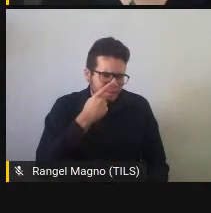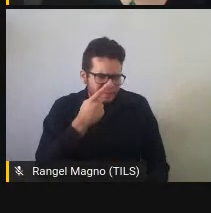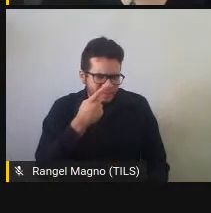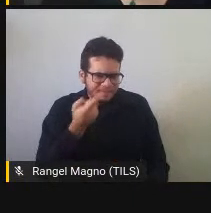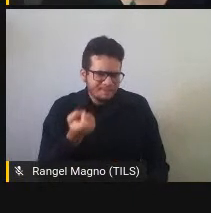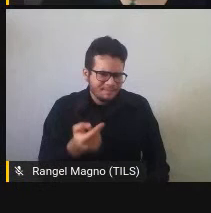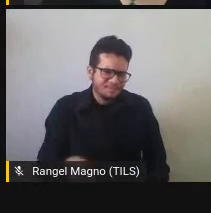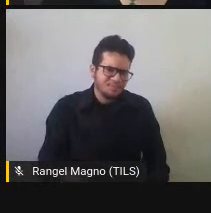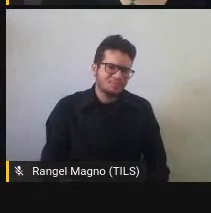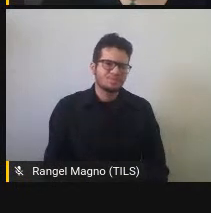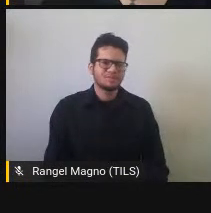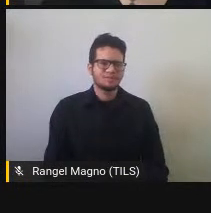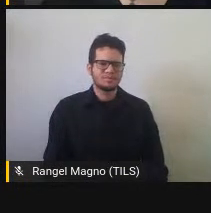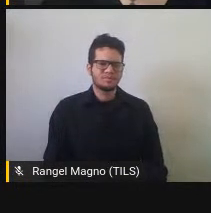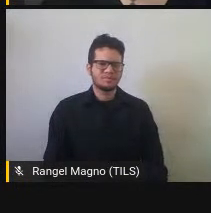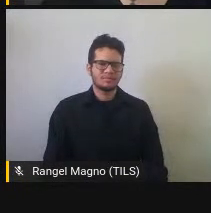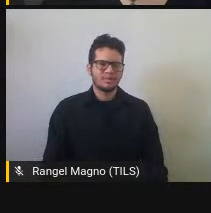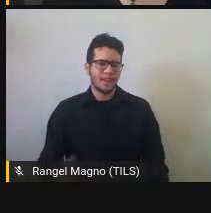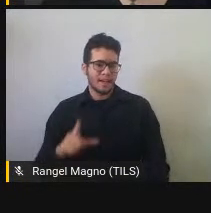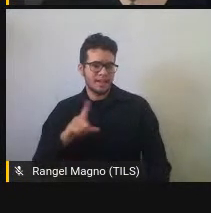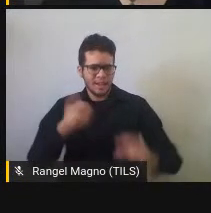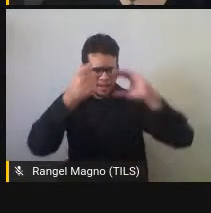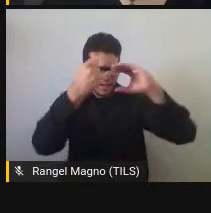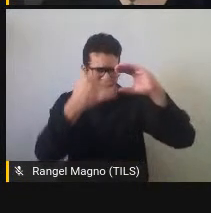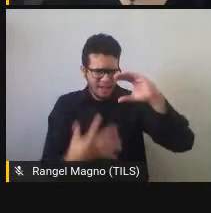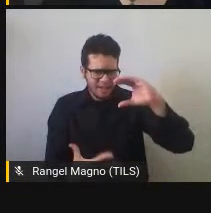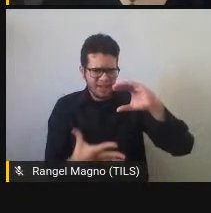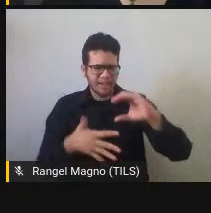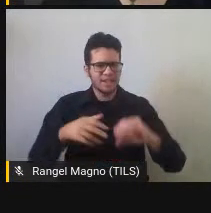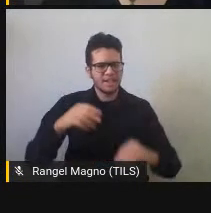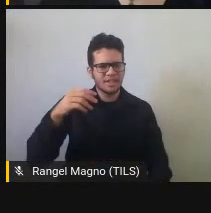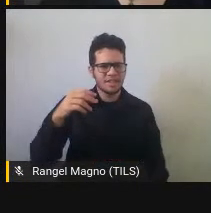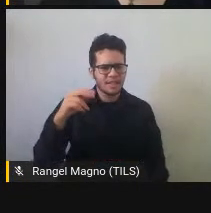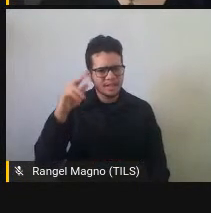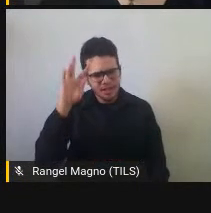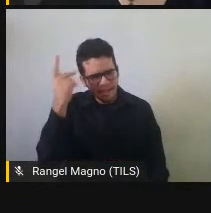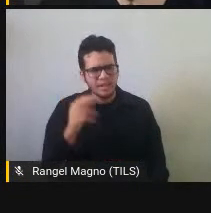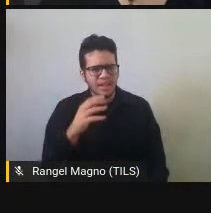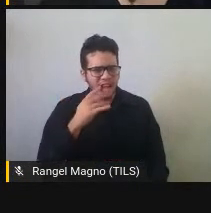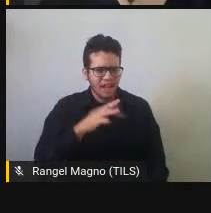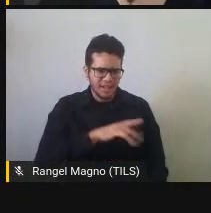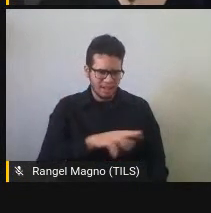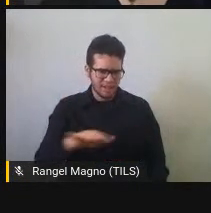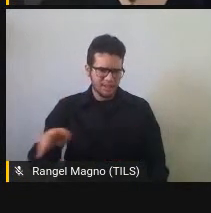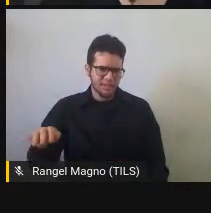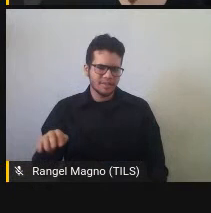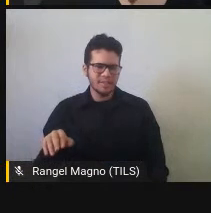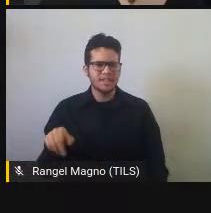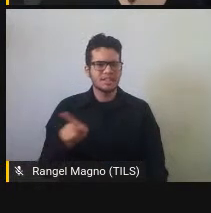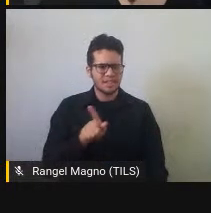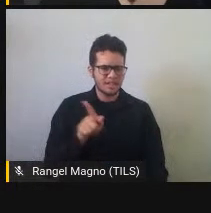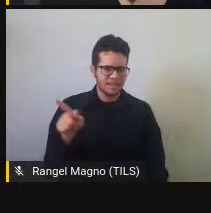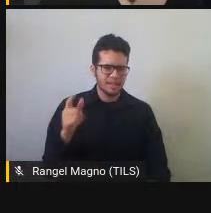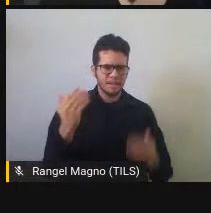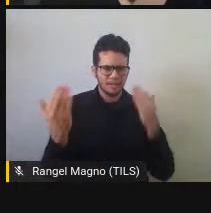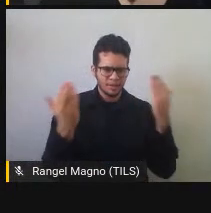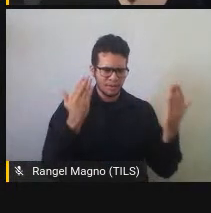interrupção que sublinhamos aspectos da infância e da juventude do Genebrino como possibilidade de formação